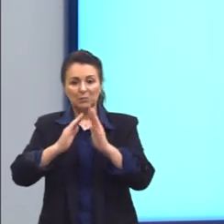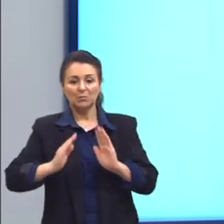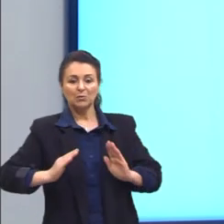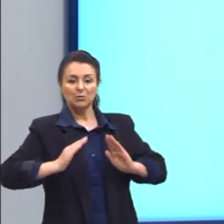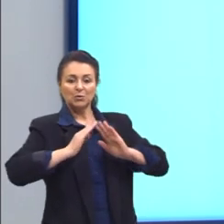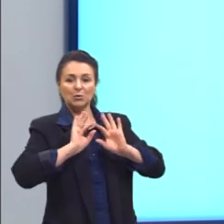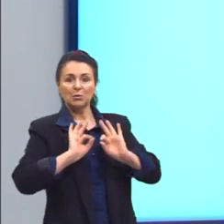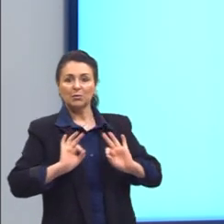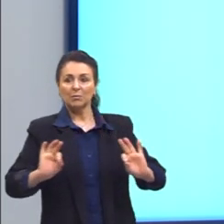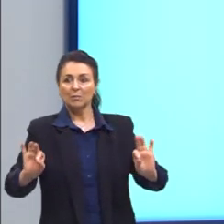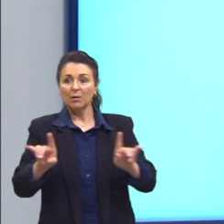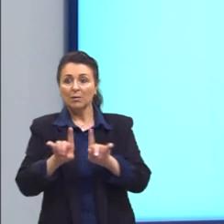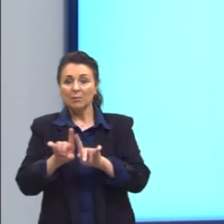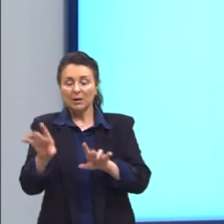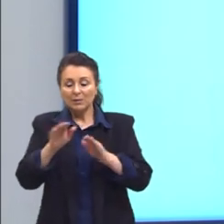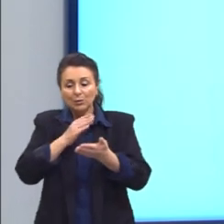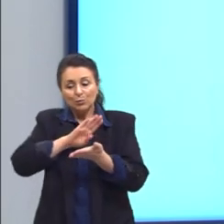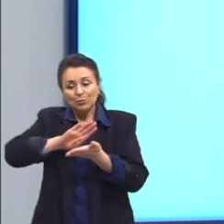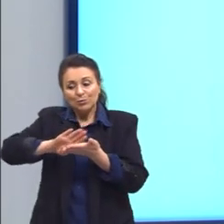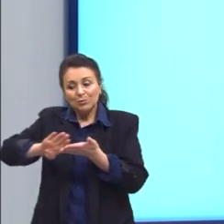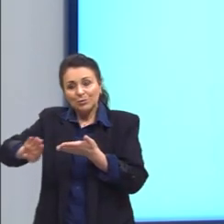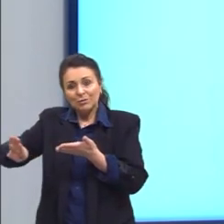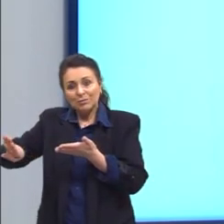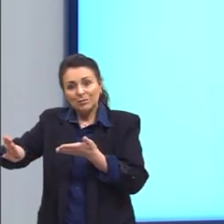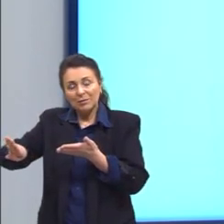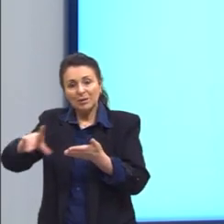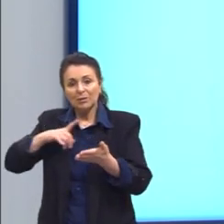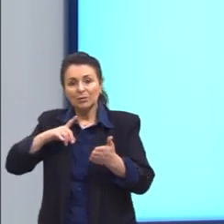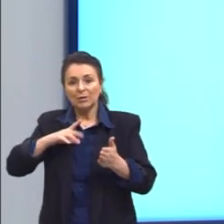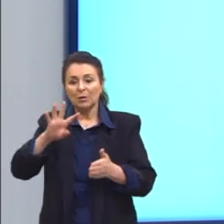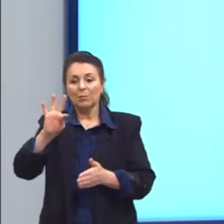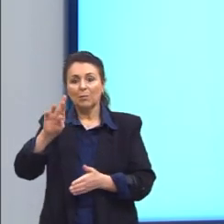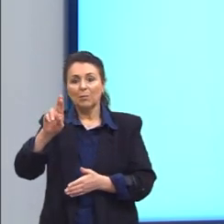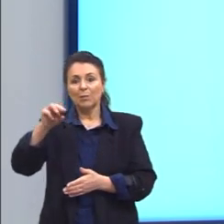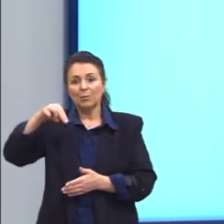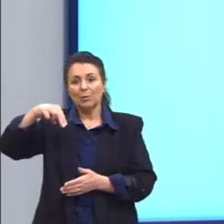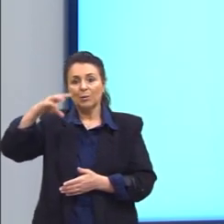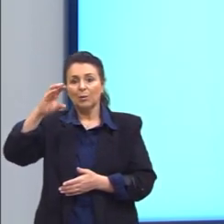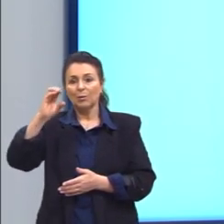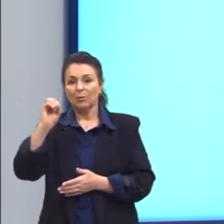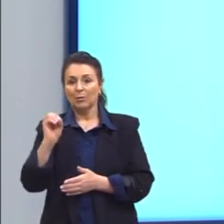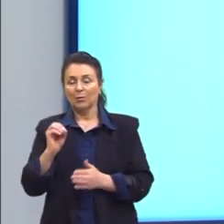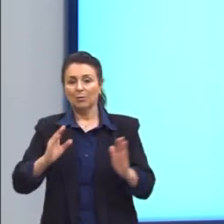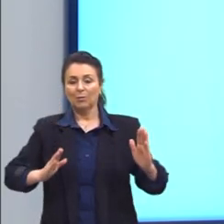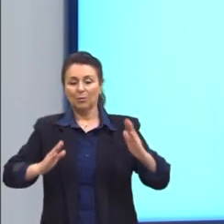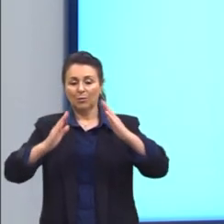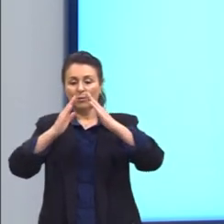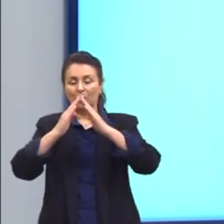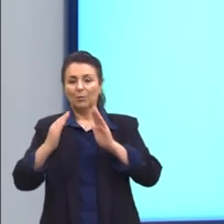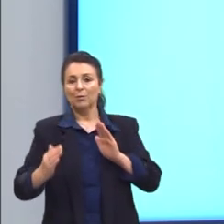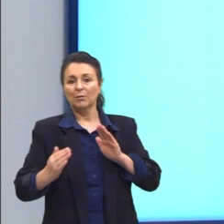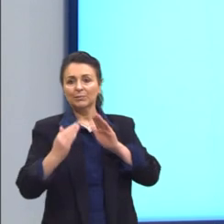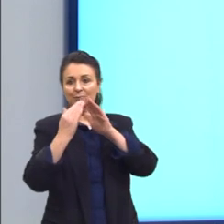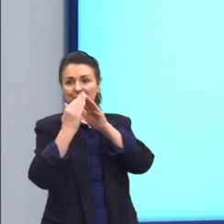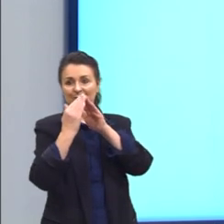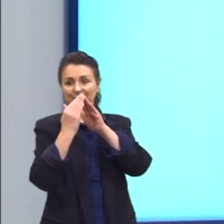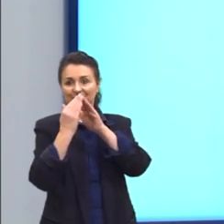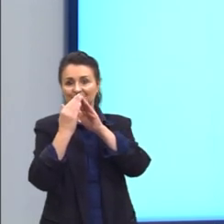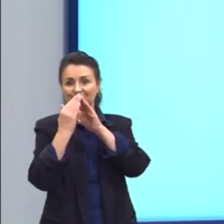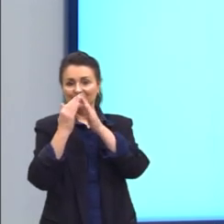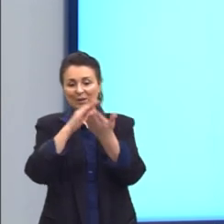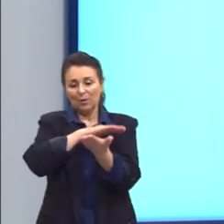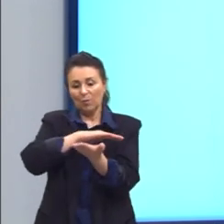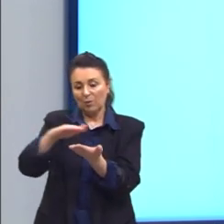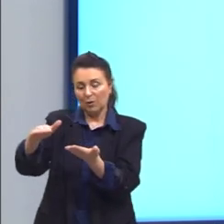só que se nos retirarmos essa parte nós ficamos com o tronco de pirâmide tá seria o corte só que sem aquela